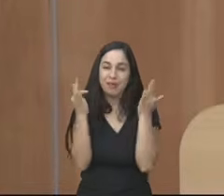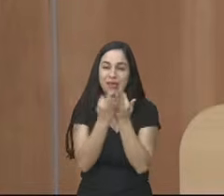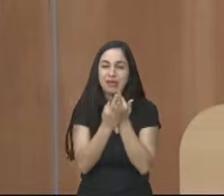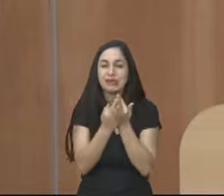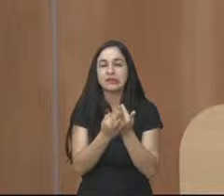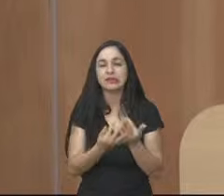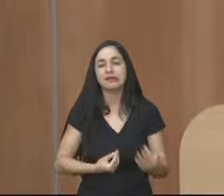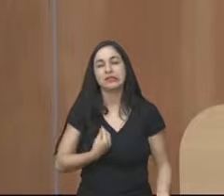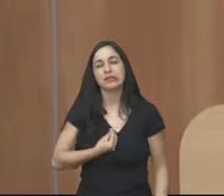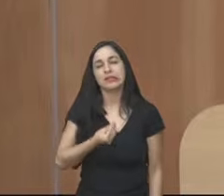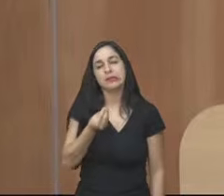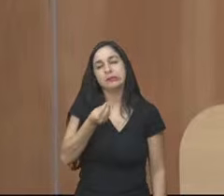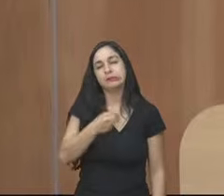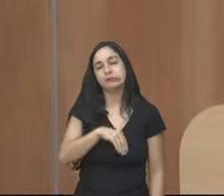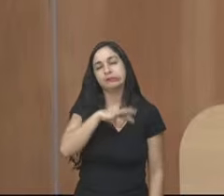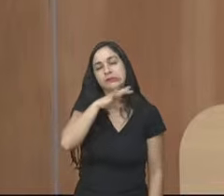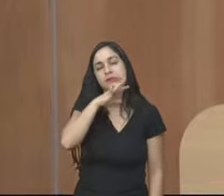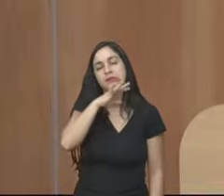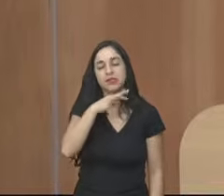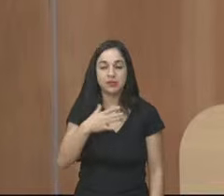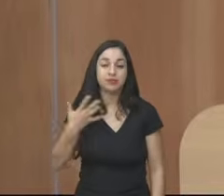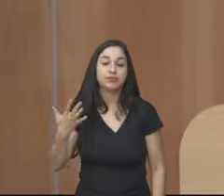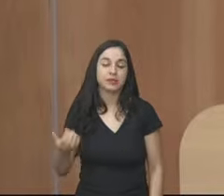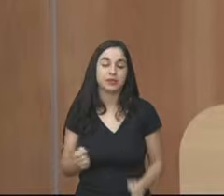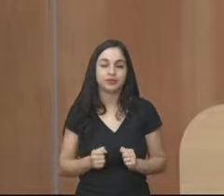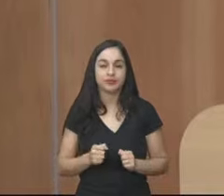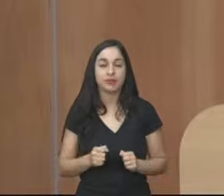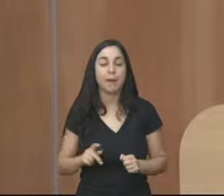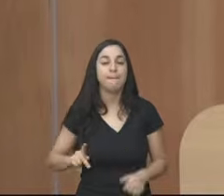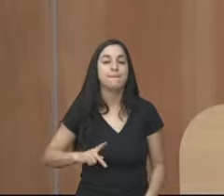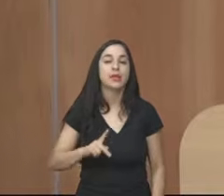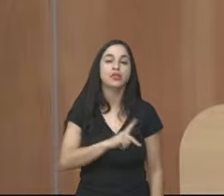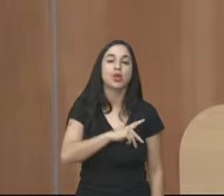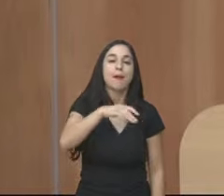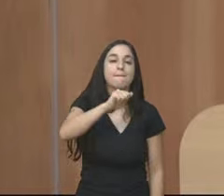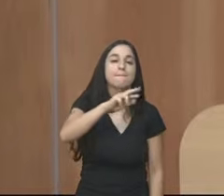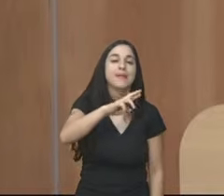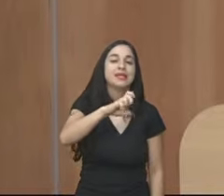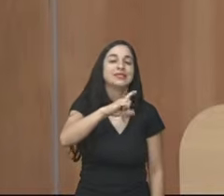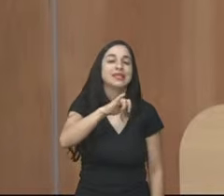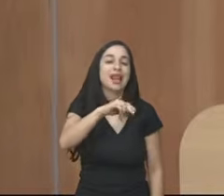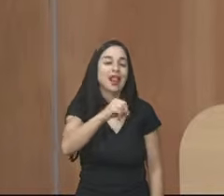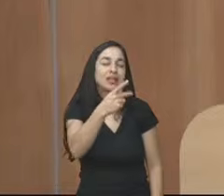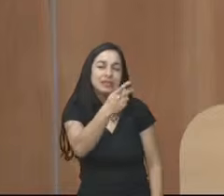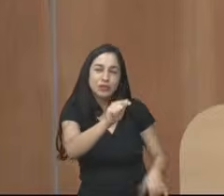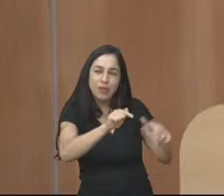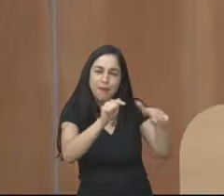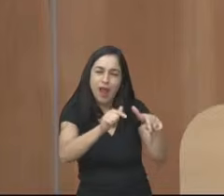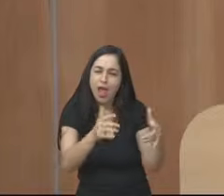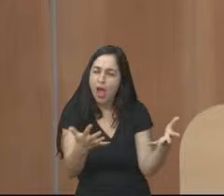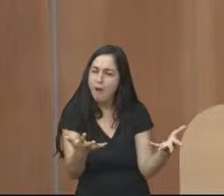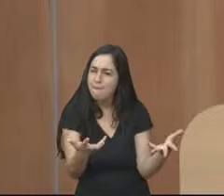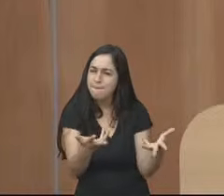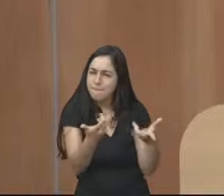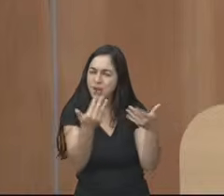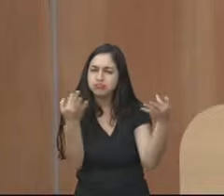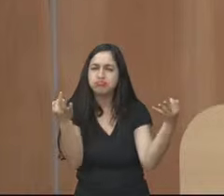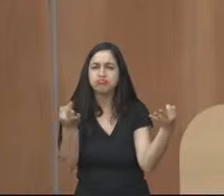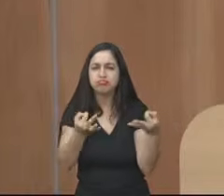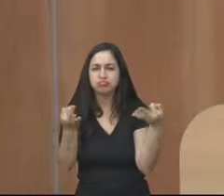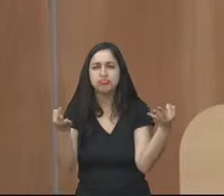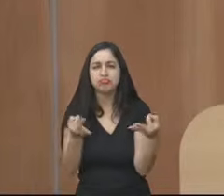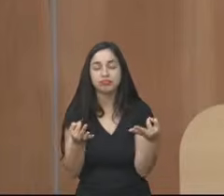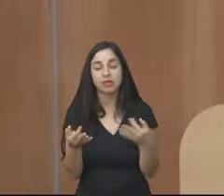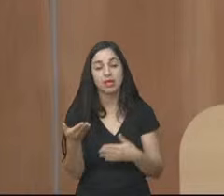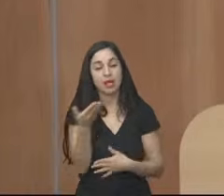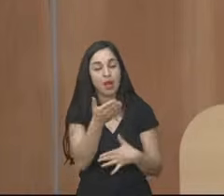E esse trabalho que vocês fazem, pastor Marcelino, é essencial, né? E esse título de